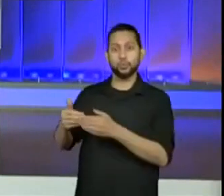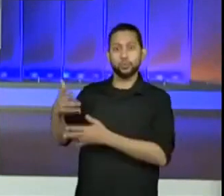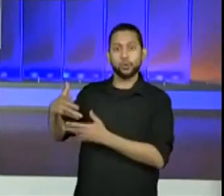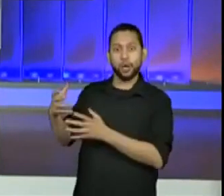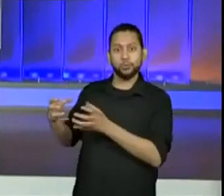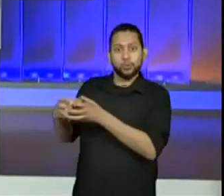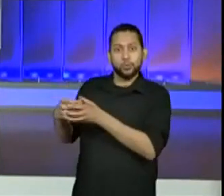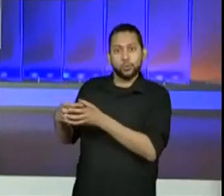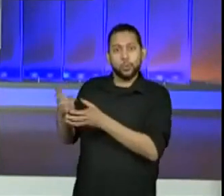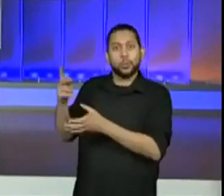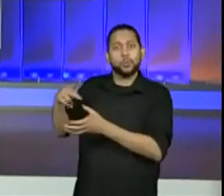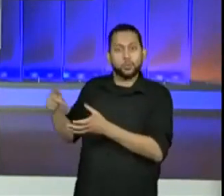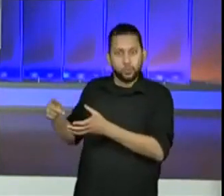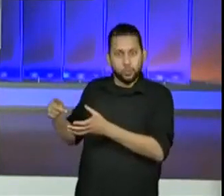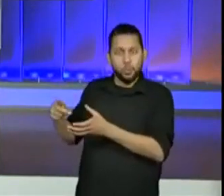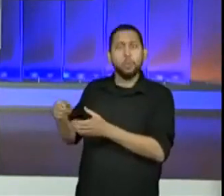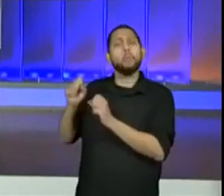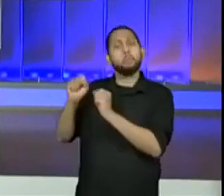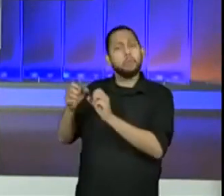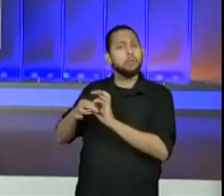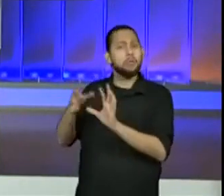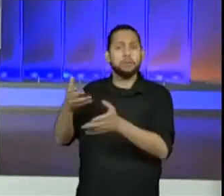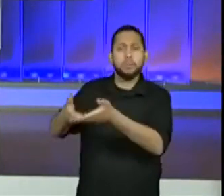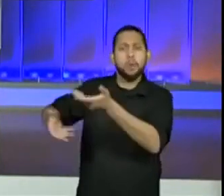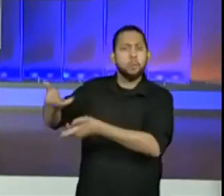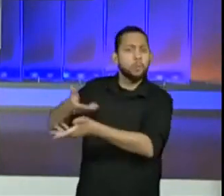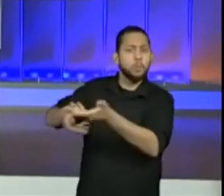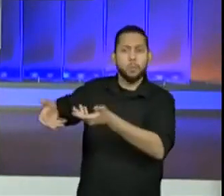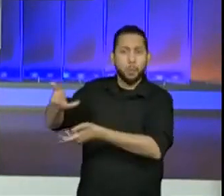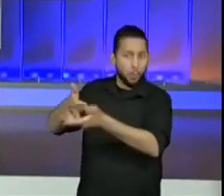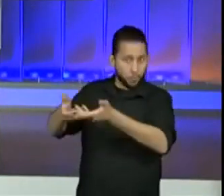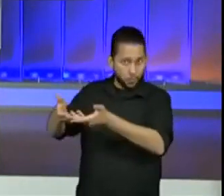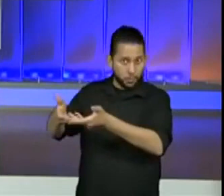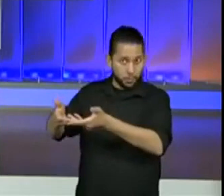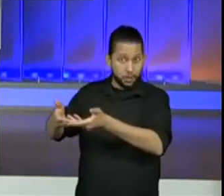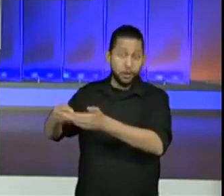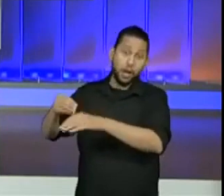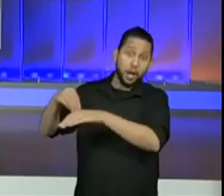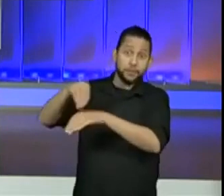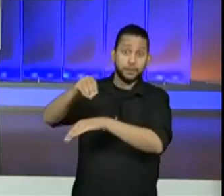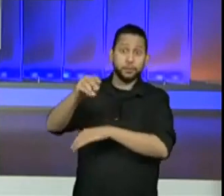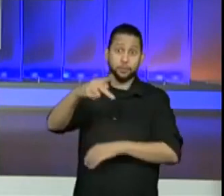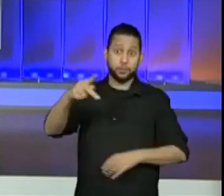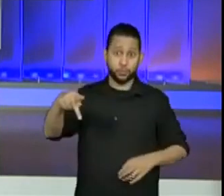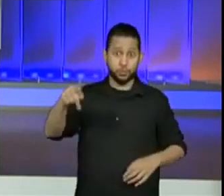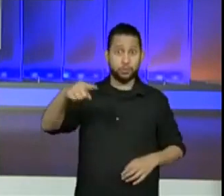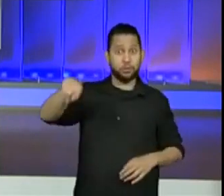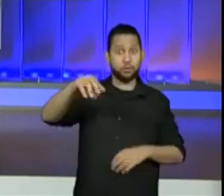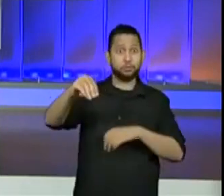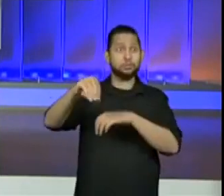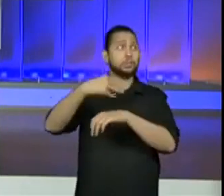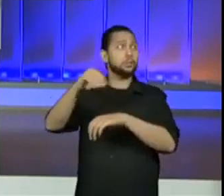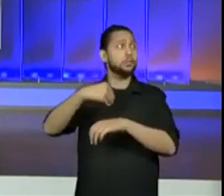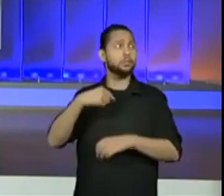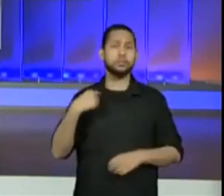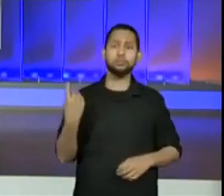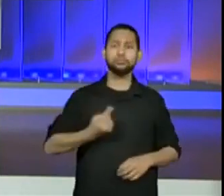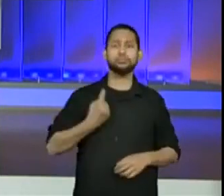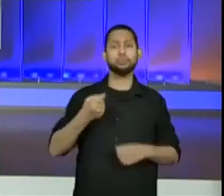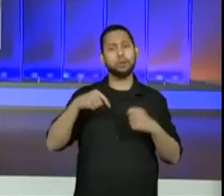mantenham momentos de interação com seus colegas e com seus professores que cuidam do chat